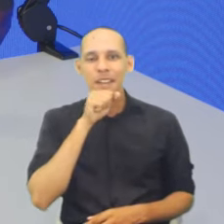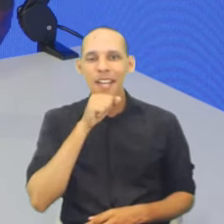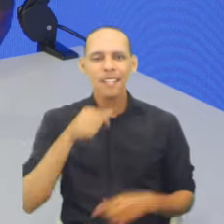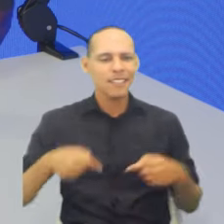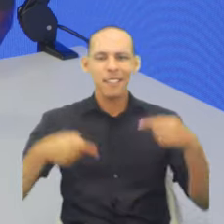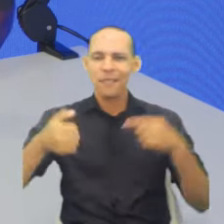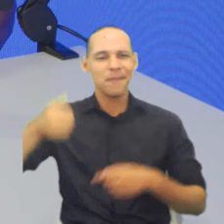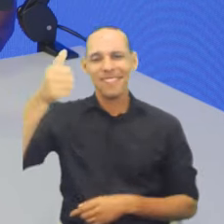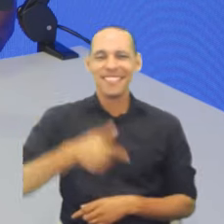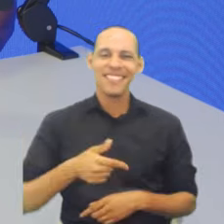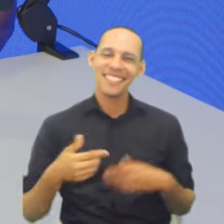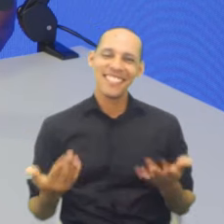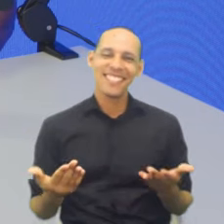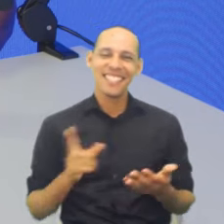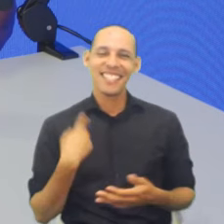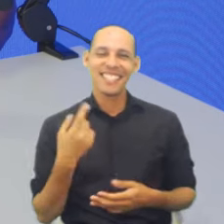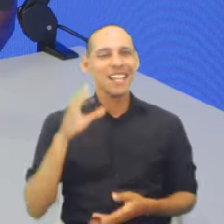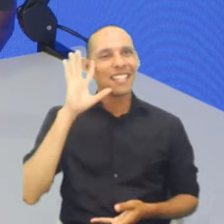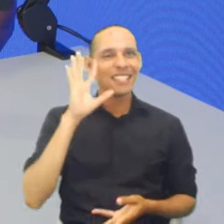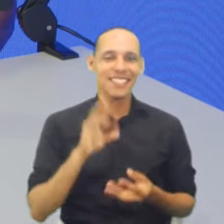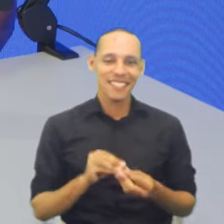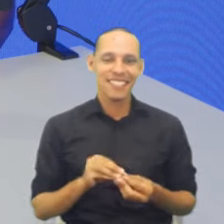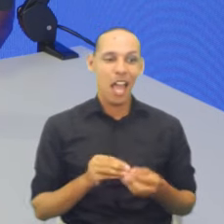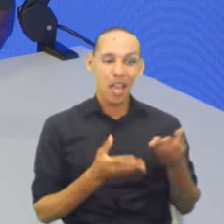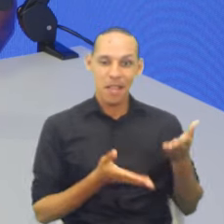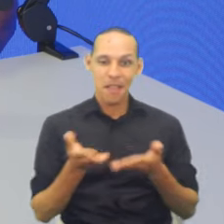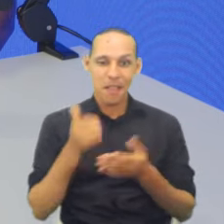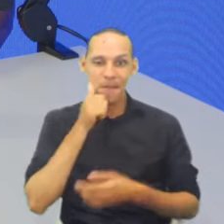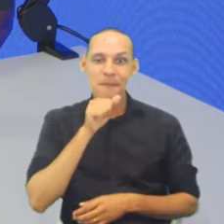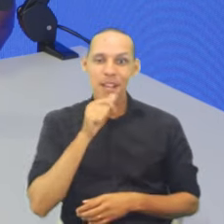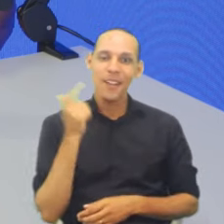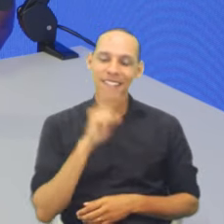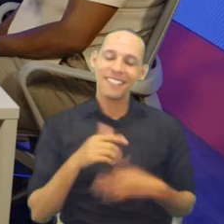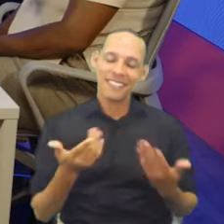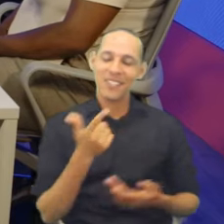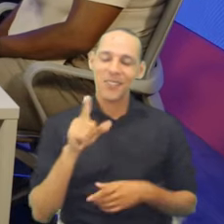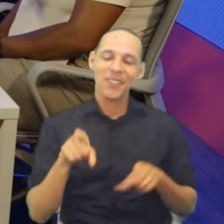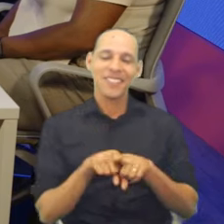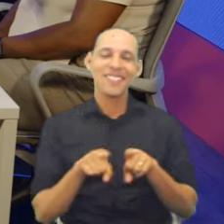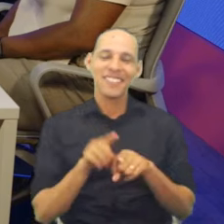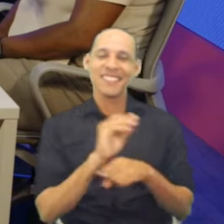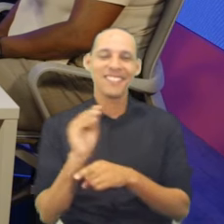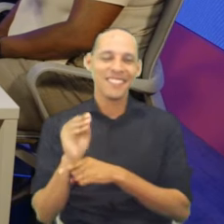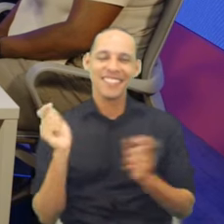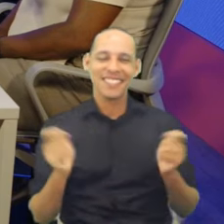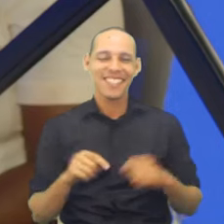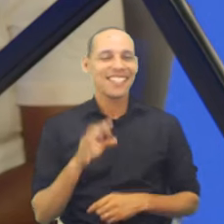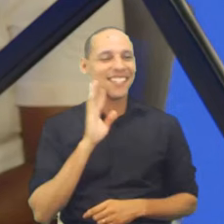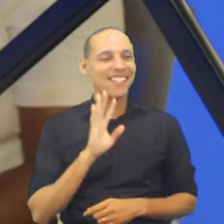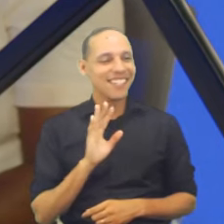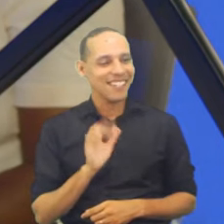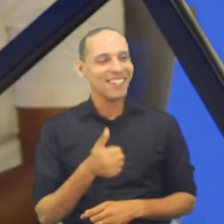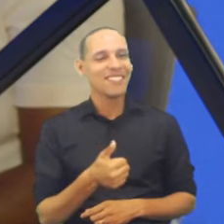tudo isso então quando a gente deu conta da Maternidade a gente dá conta do resto também legal Ju Eh